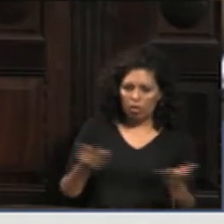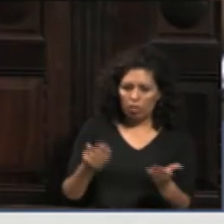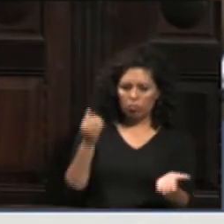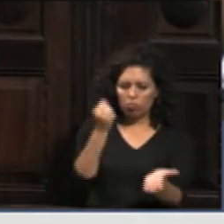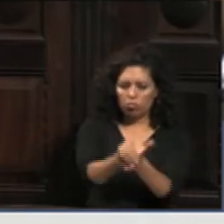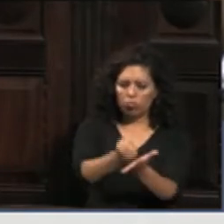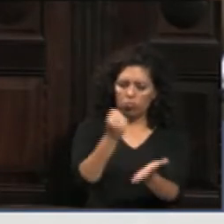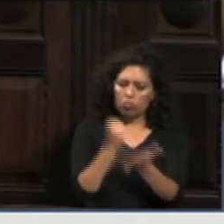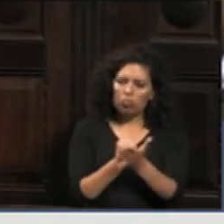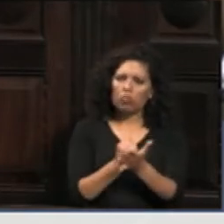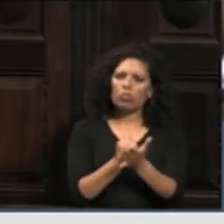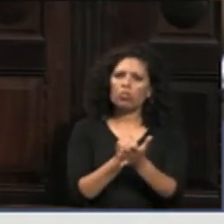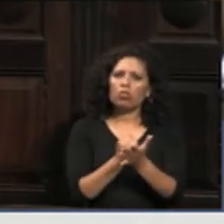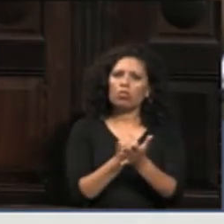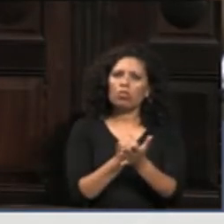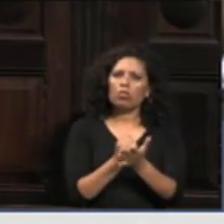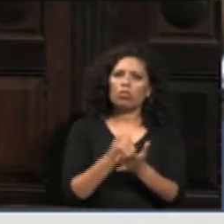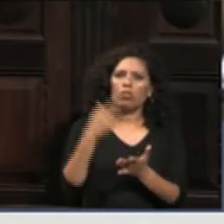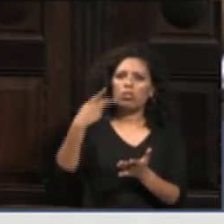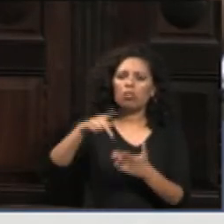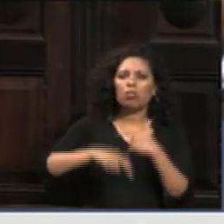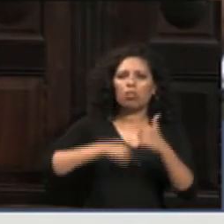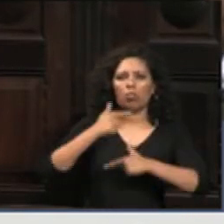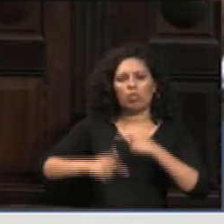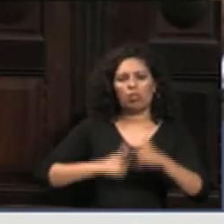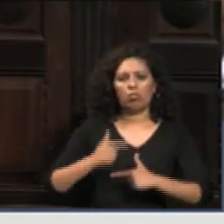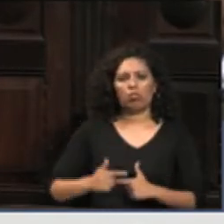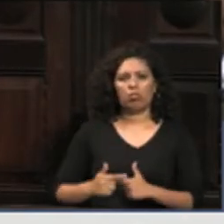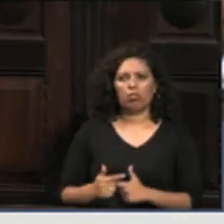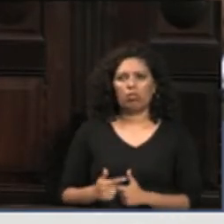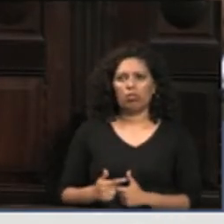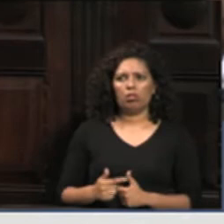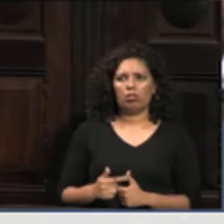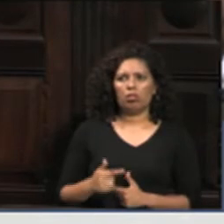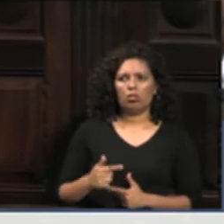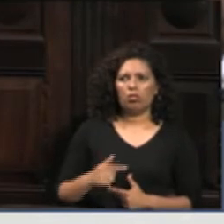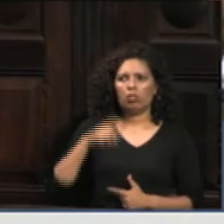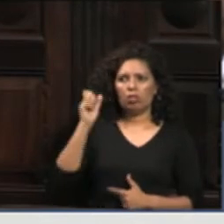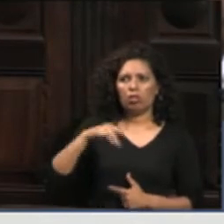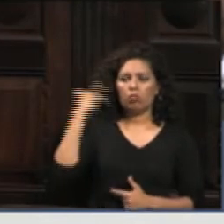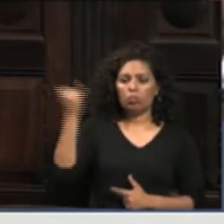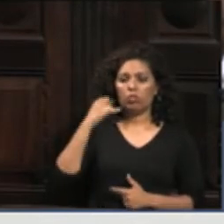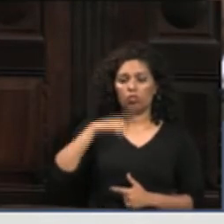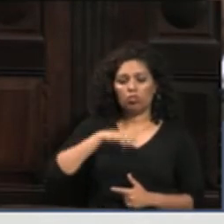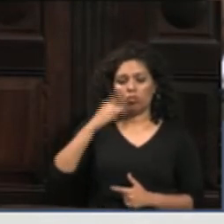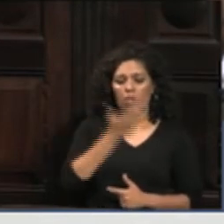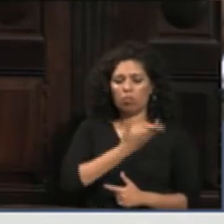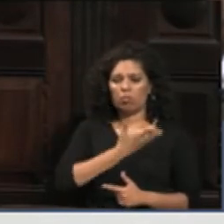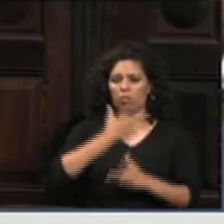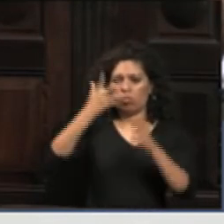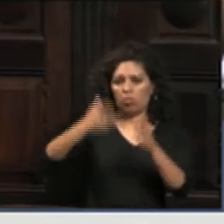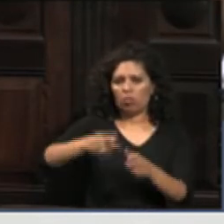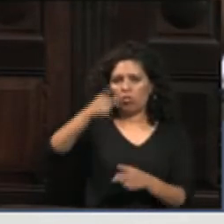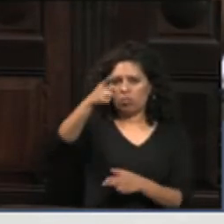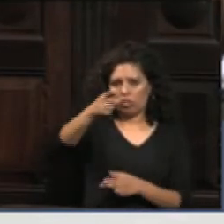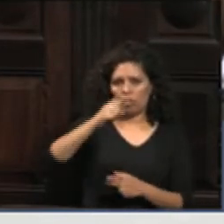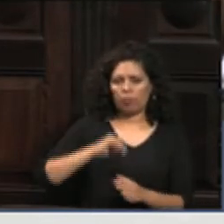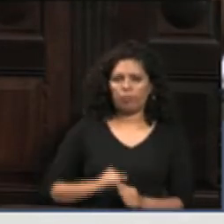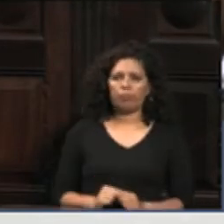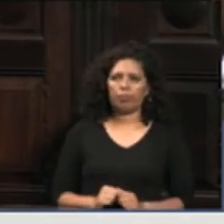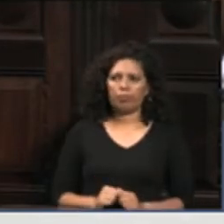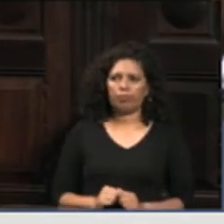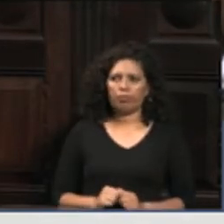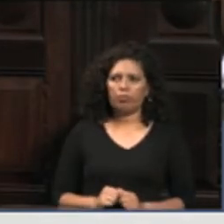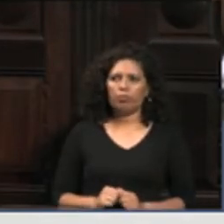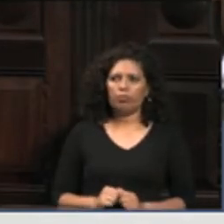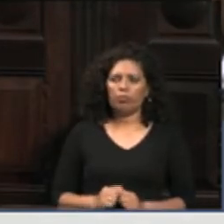é possível e necessário ser amigo de quem pensa, às vezes, de forma diferente do que a